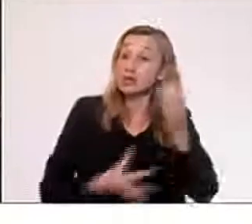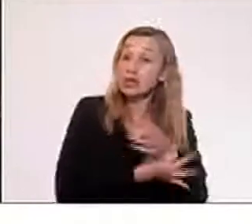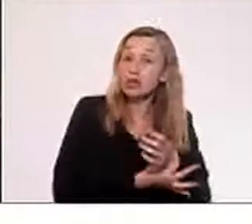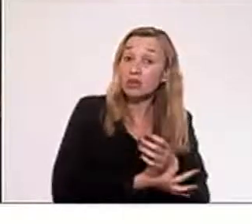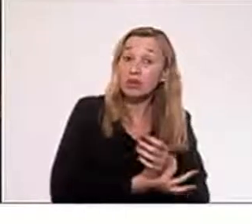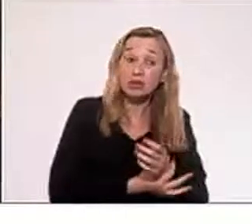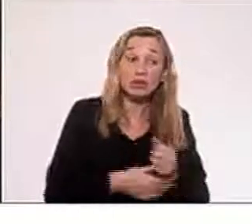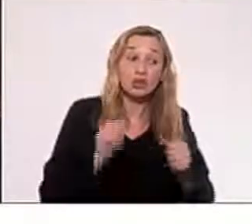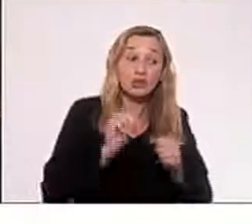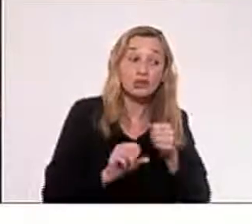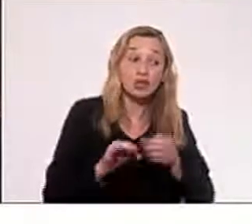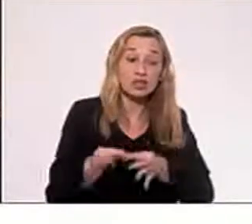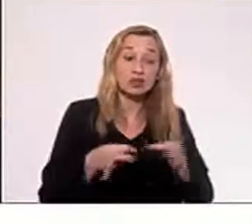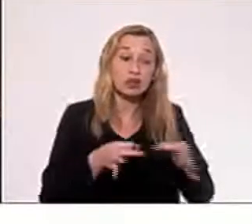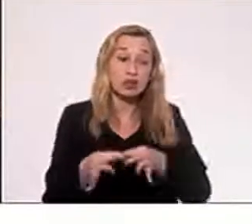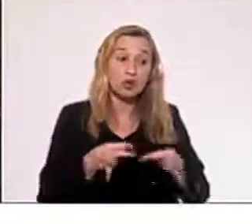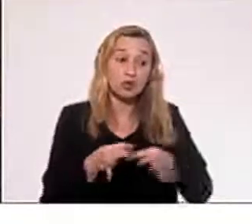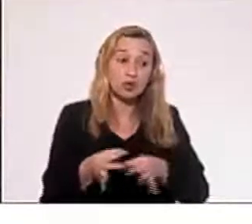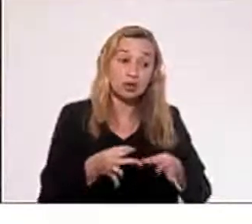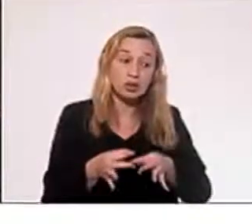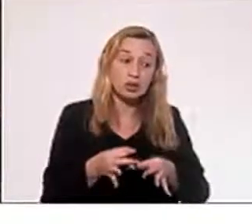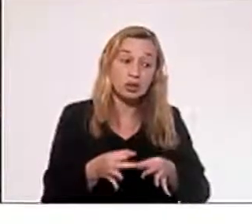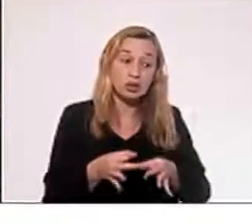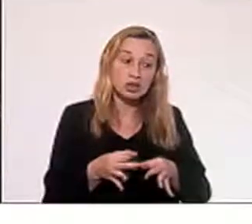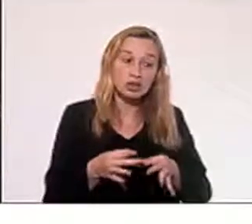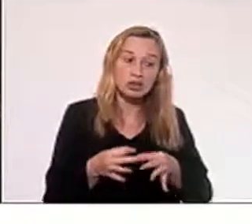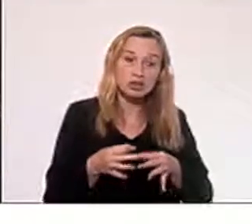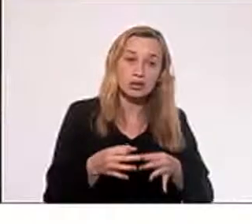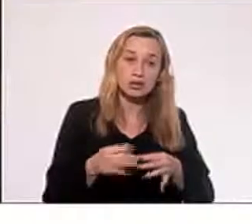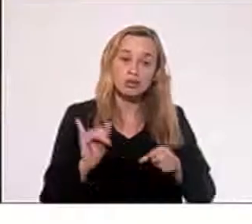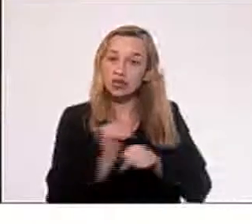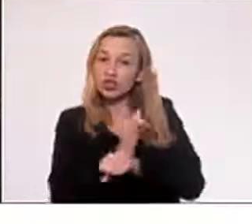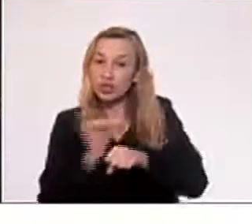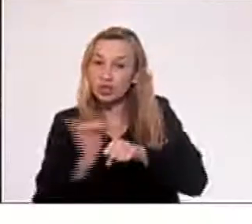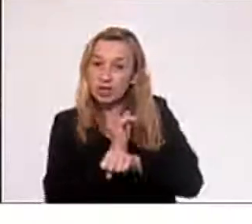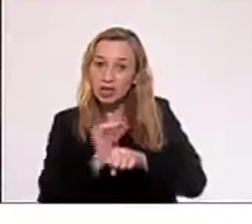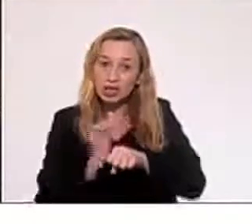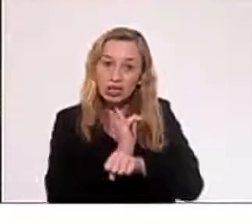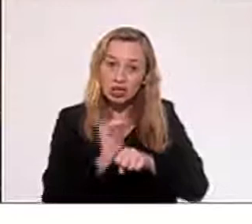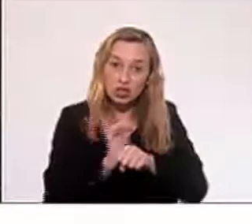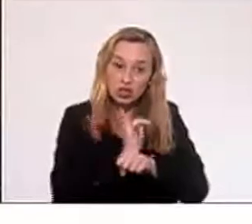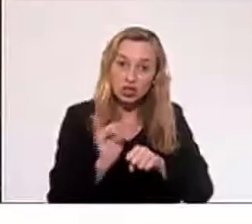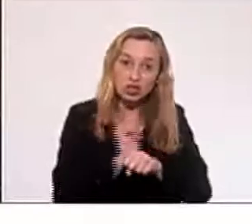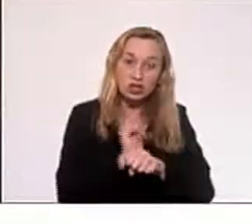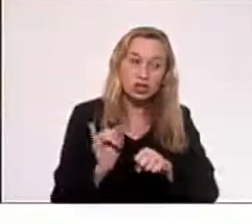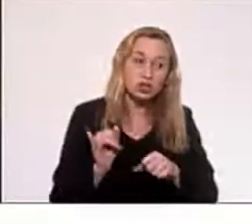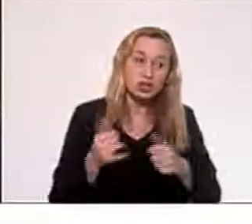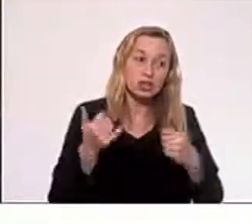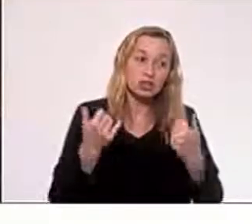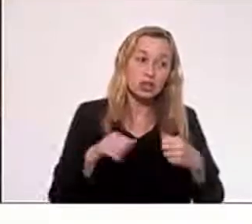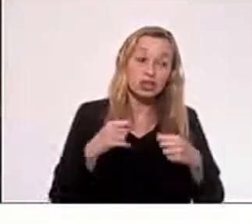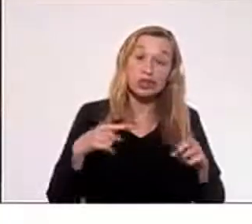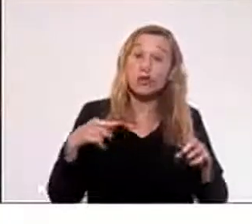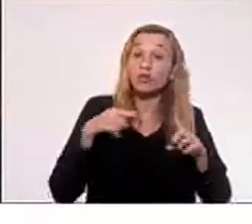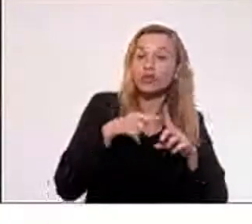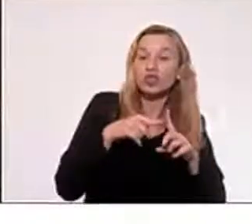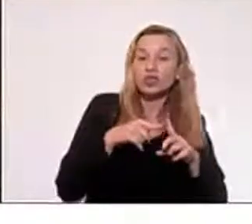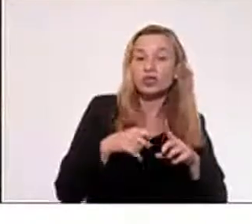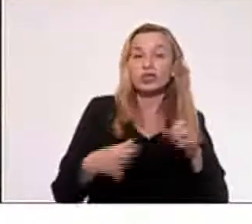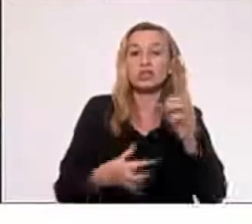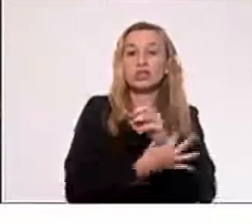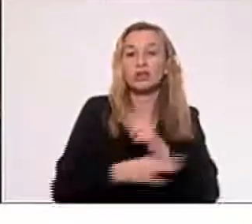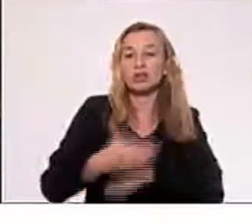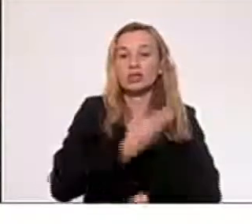se faz com programas racionalmente elaborados, a partir de evidências. Segurança pública